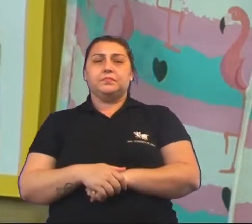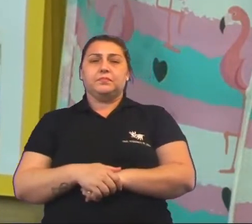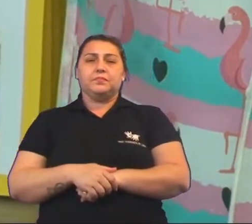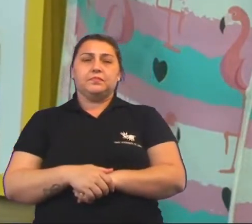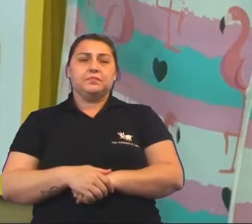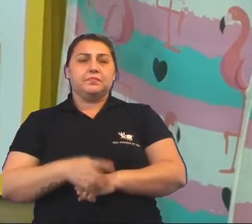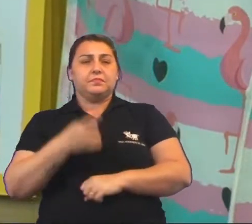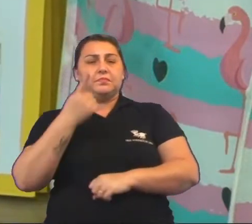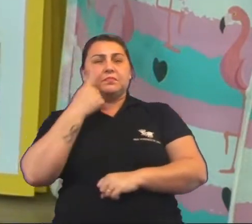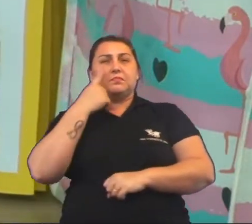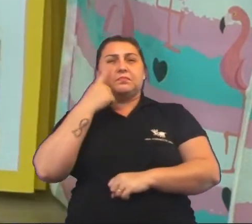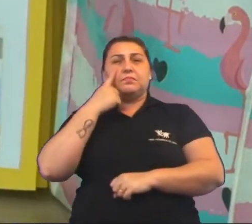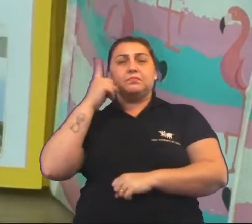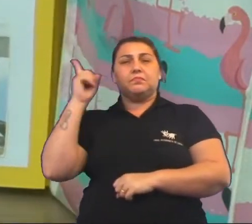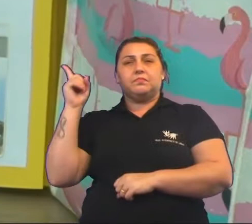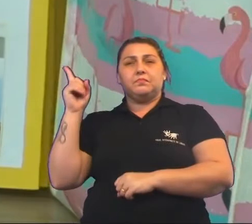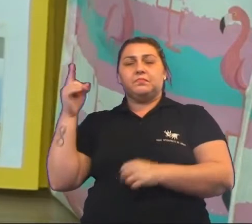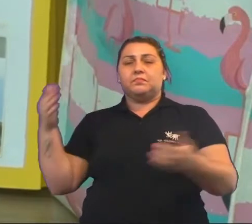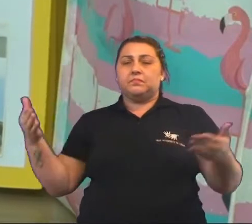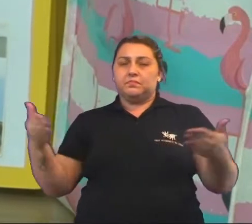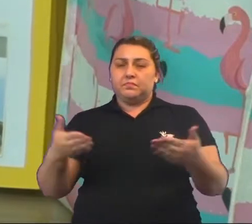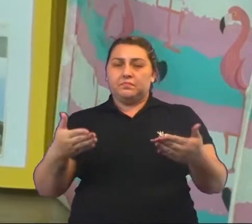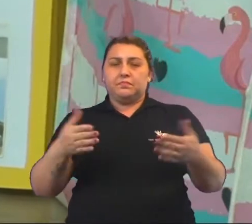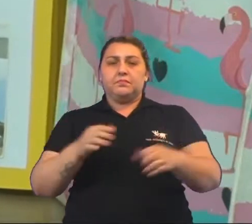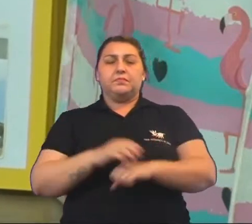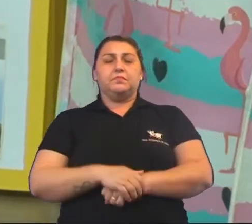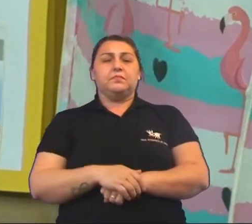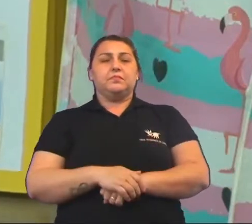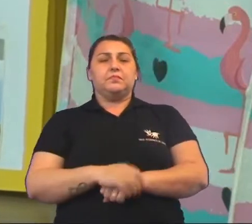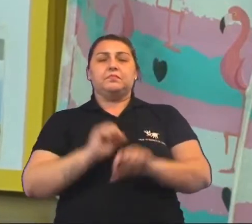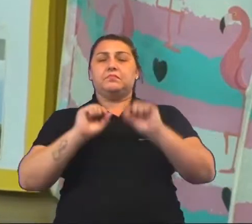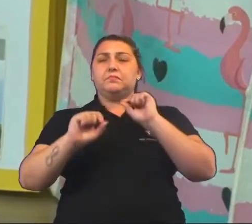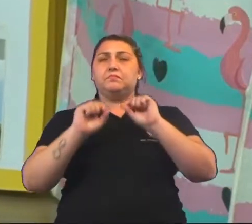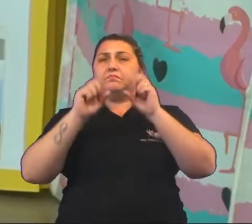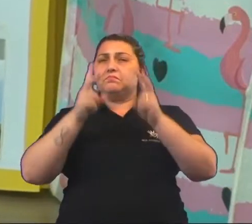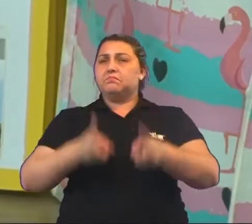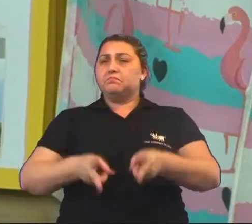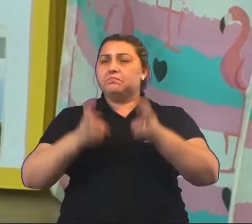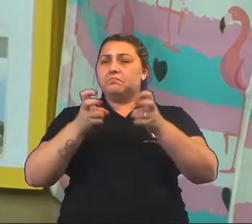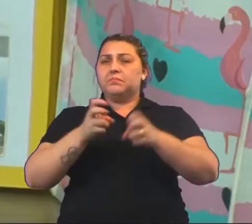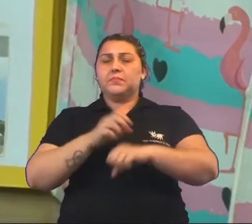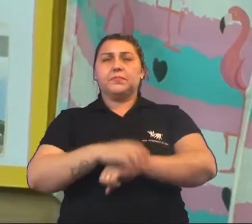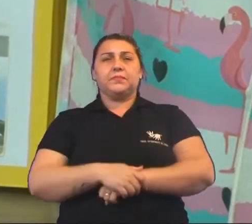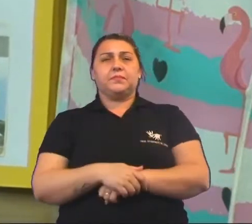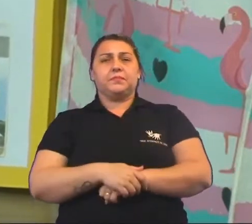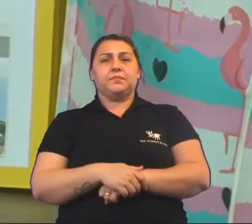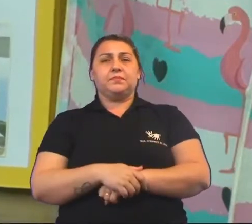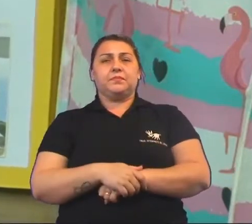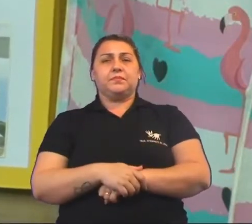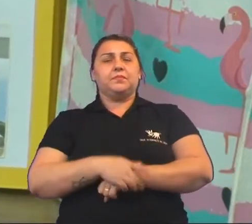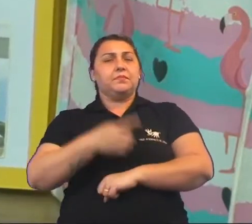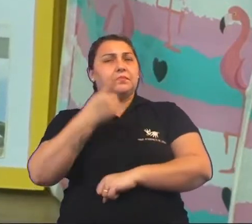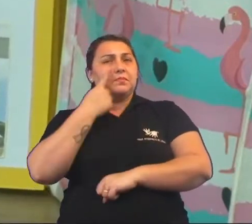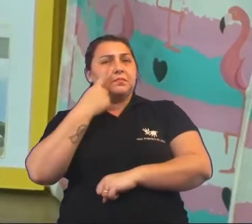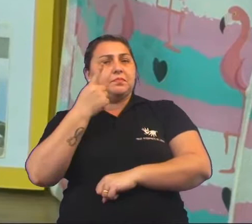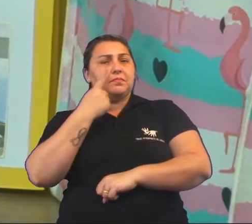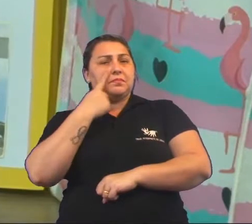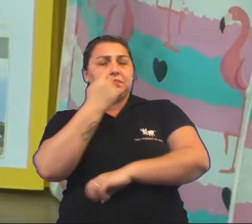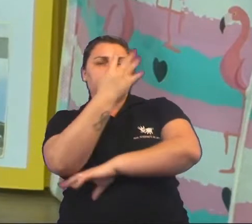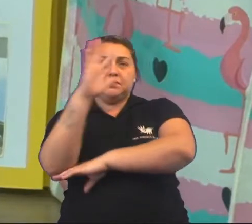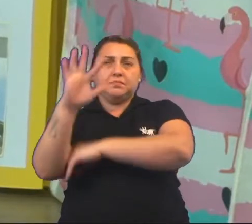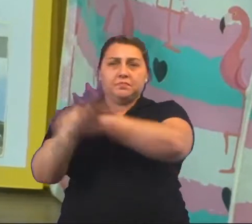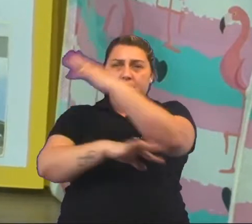Vamos observar esta imagem agora? O que nós podemos observar? Estão observando as árvores?